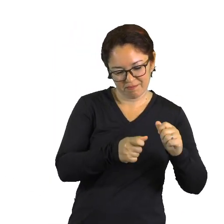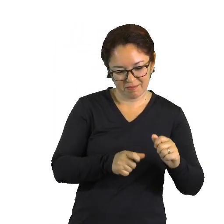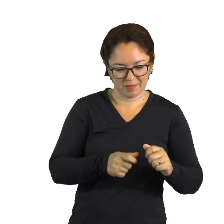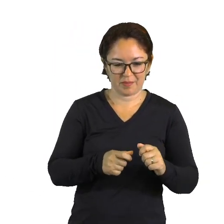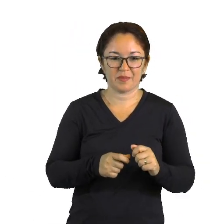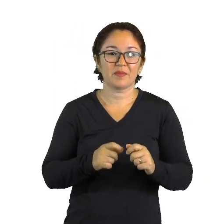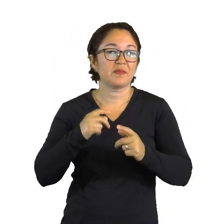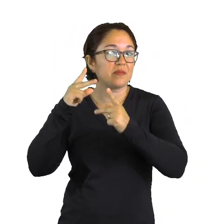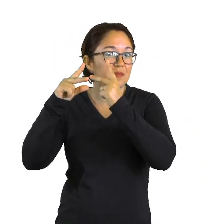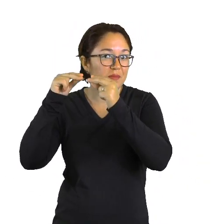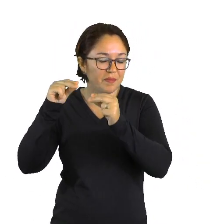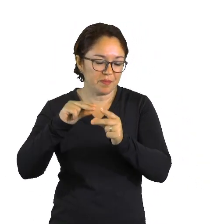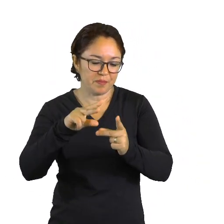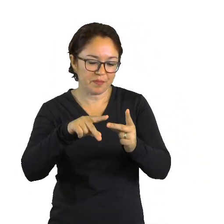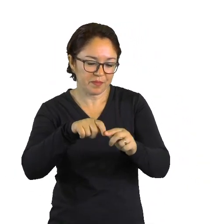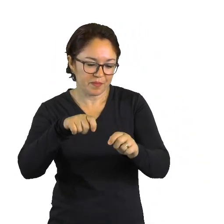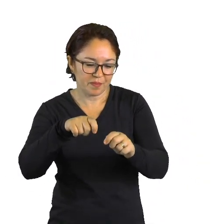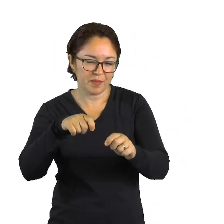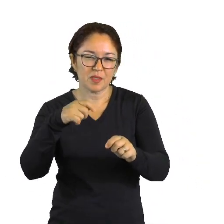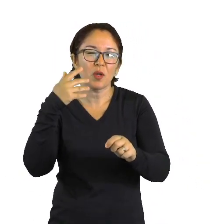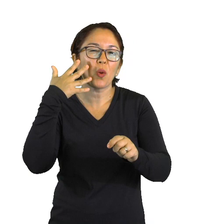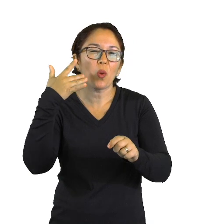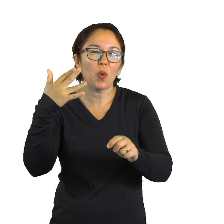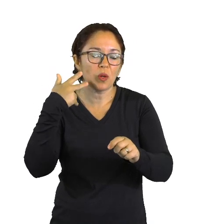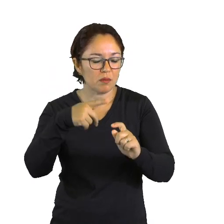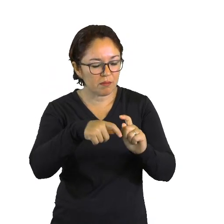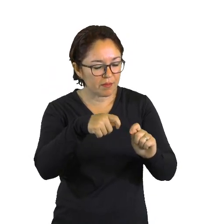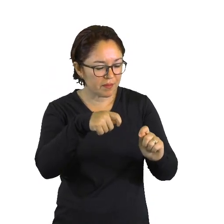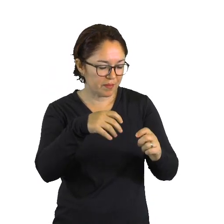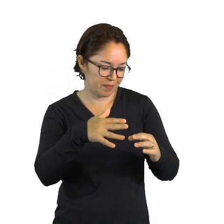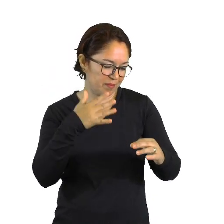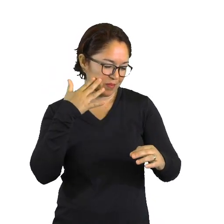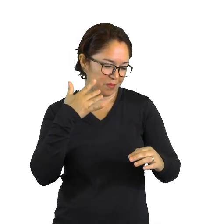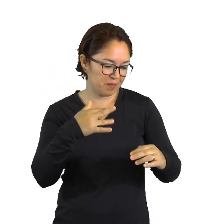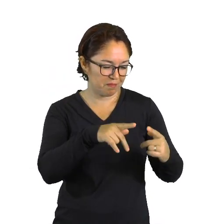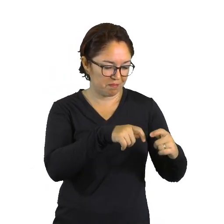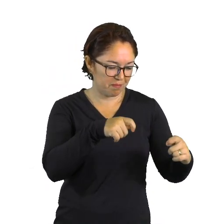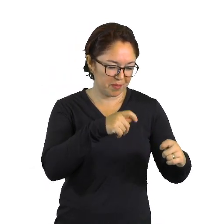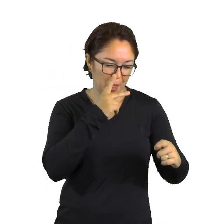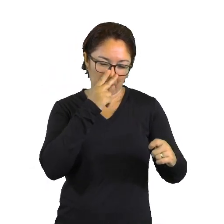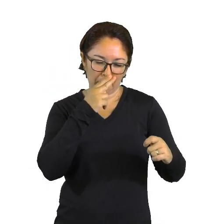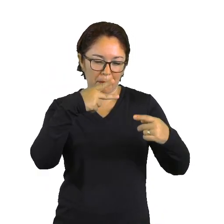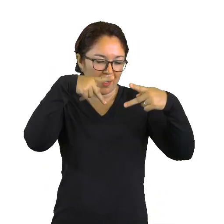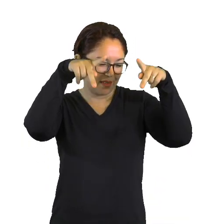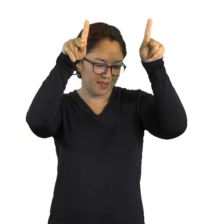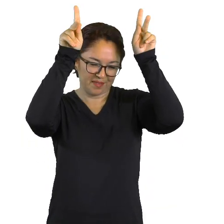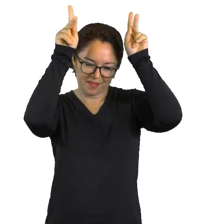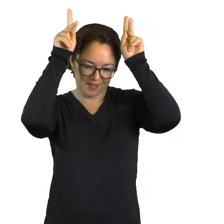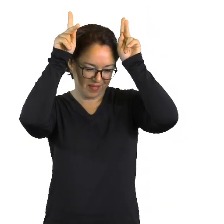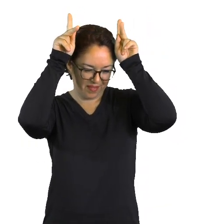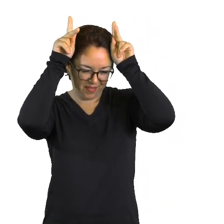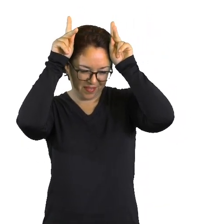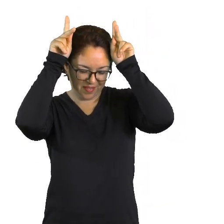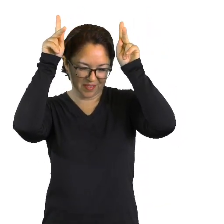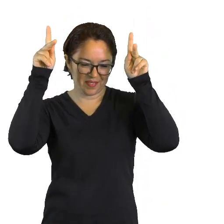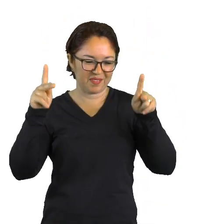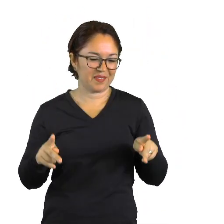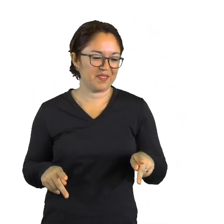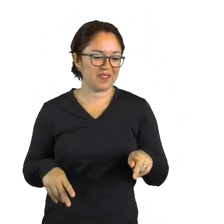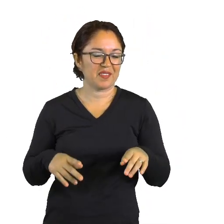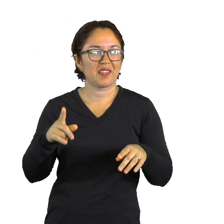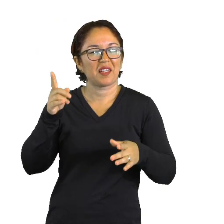de fita colorida. Ela ficava parecendo uma princesa das terras da